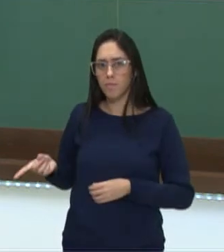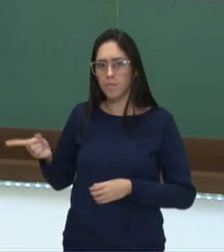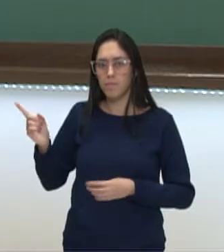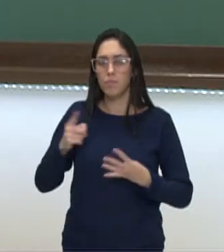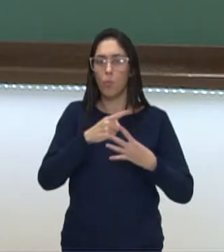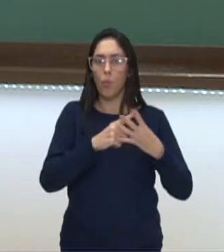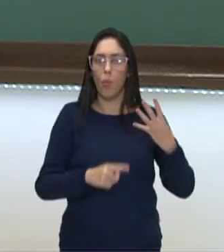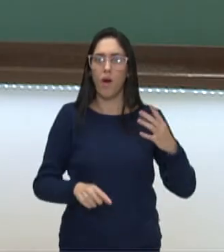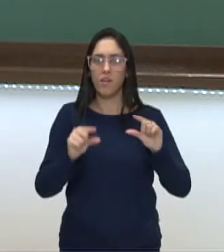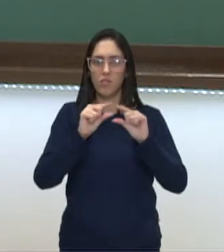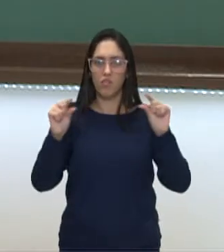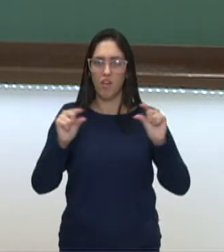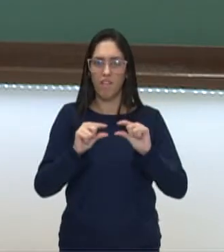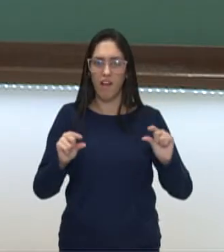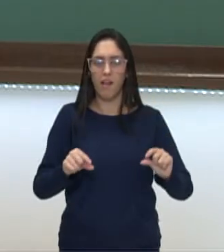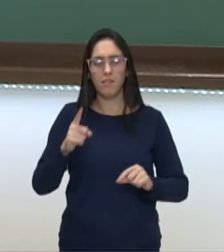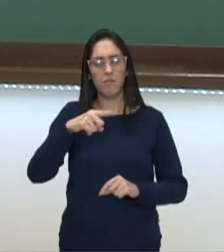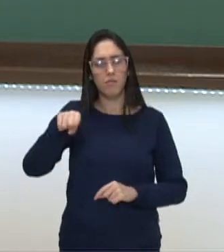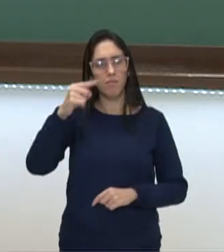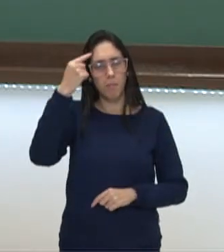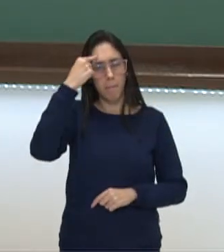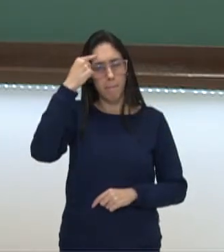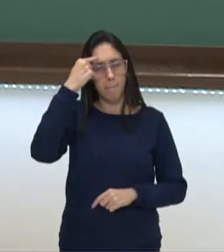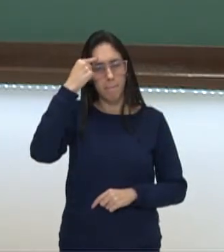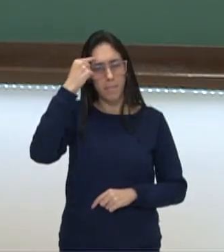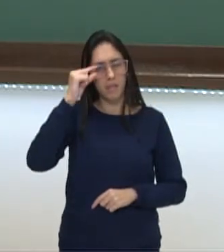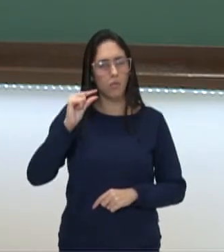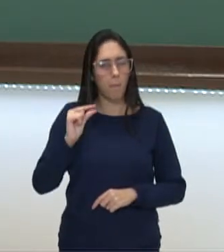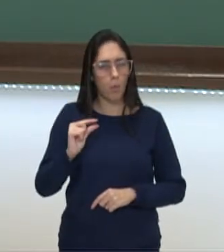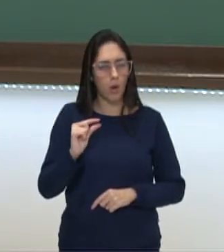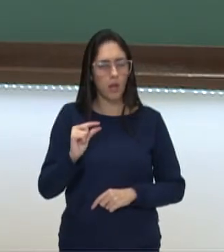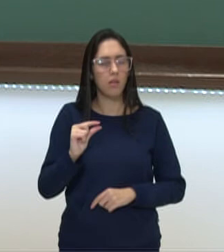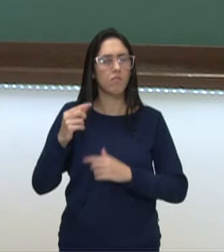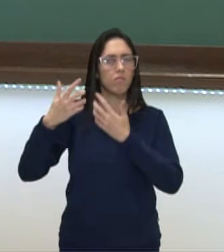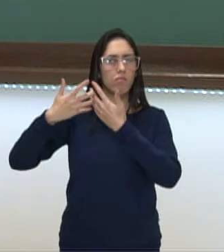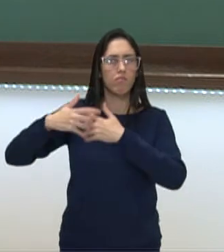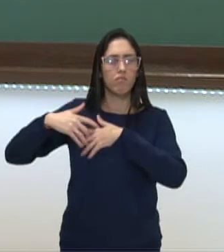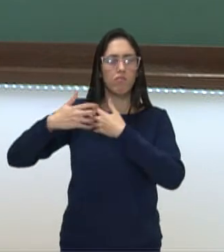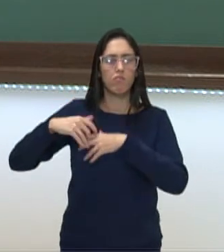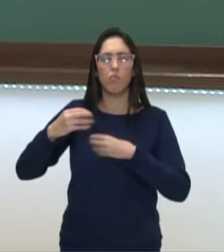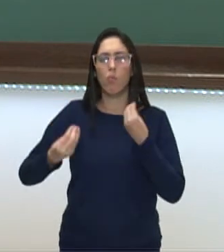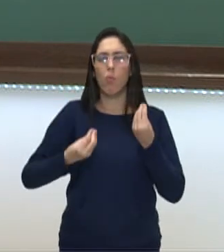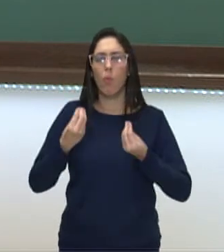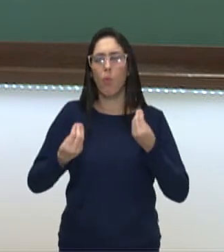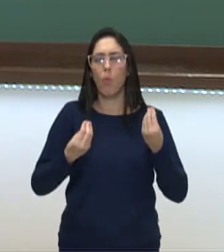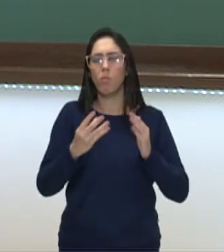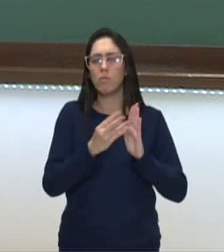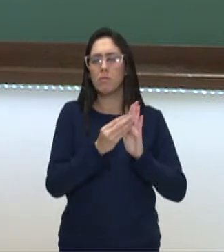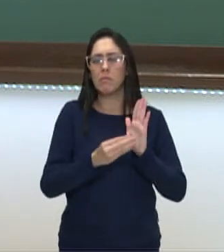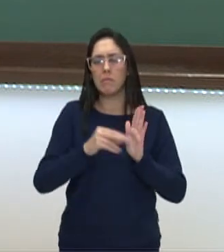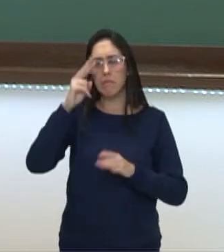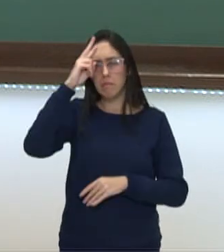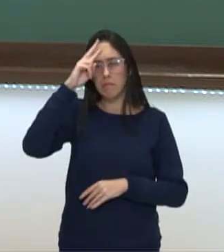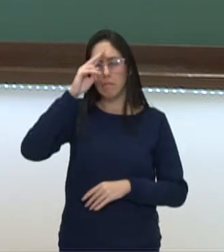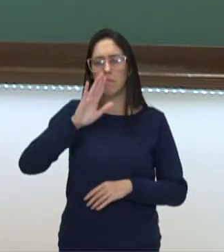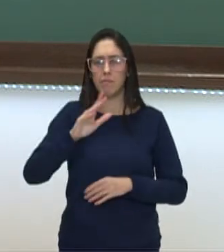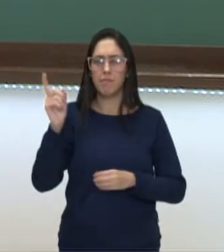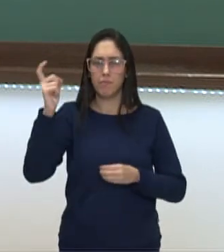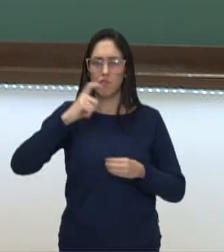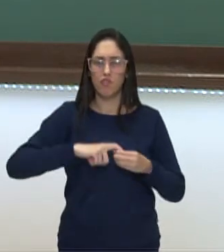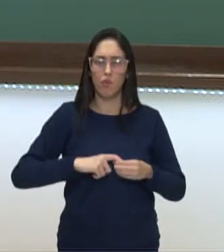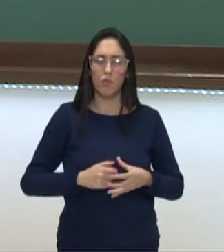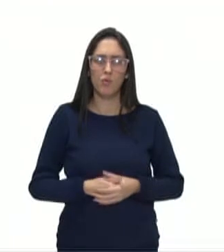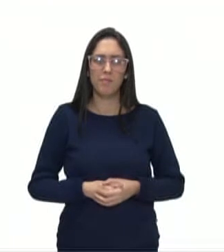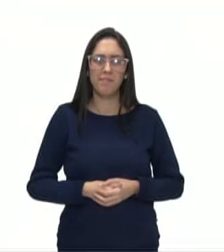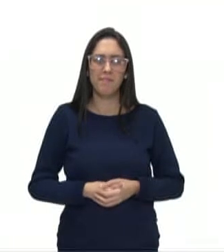4 frases para vocês analisarem. Pensem um pouquinho, reflitam aí sobre o conteúdo e voltamos na